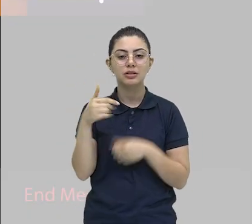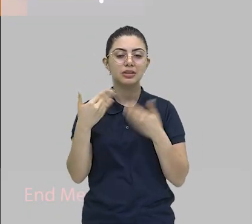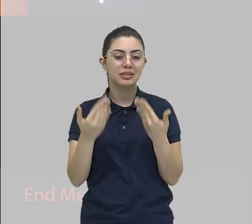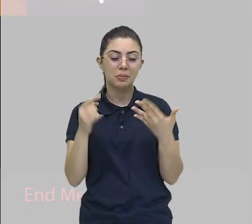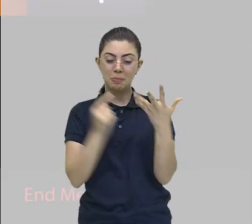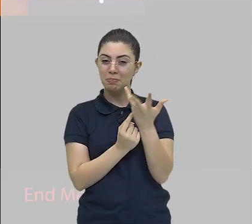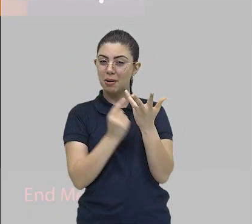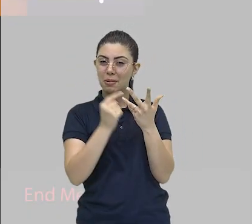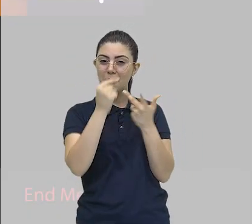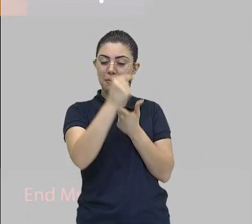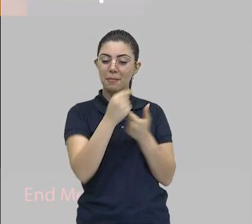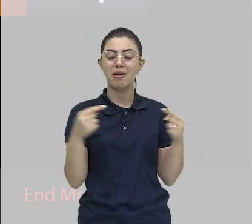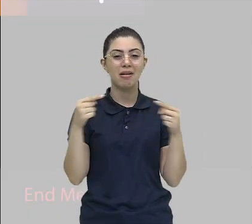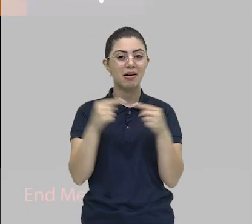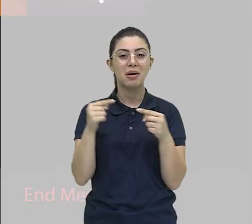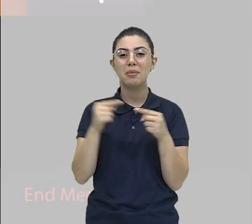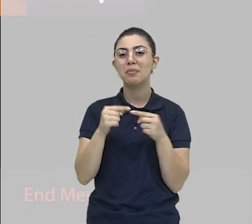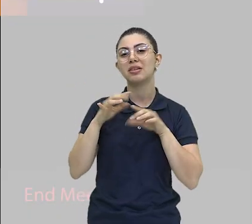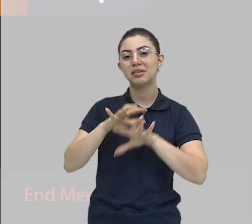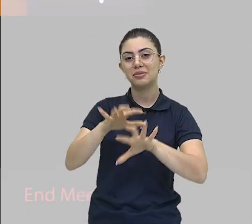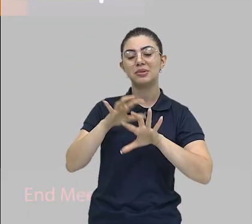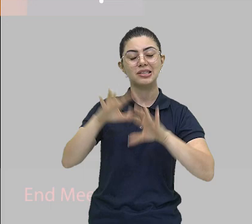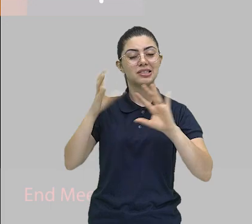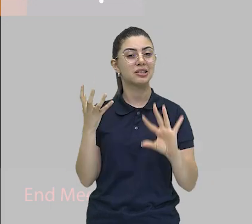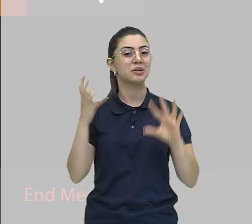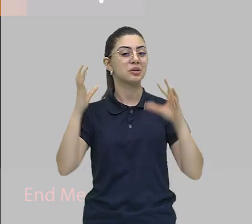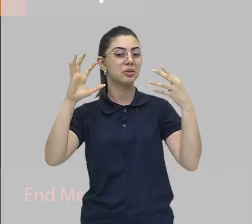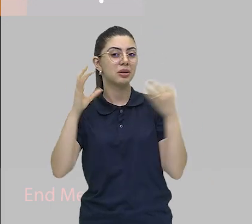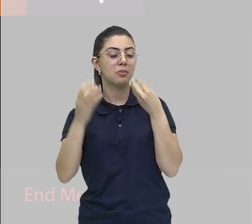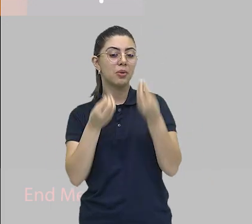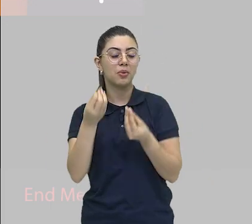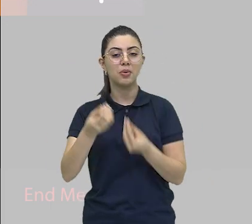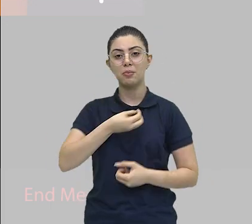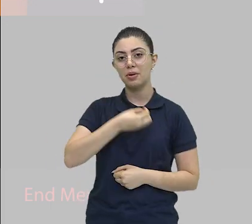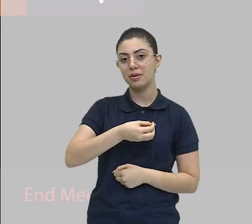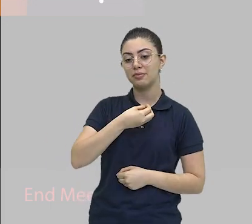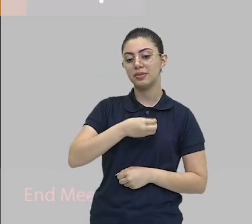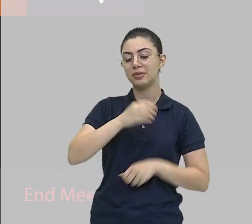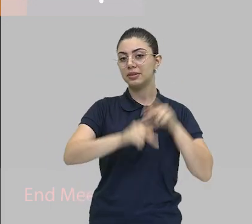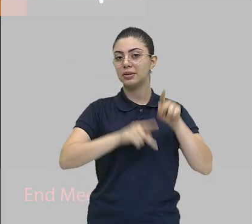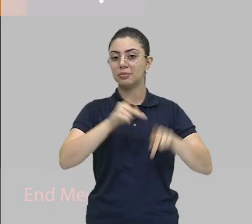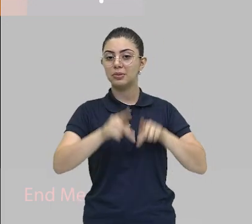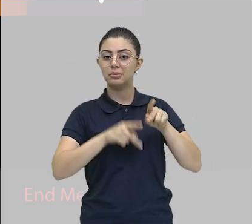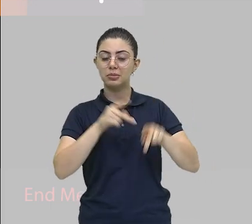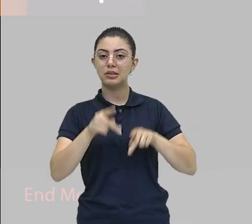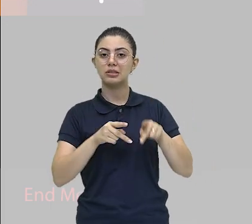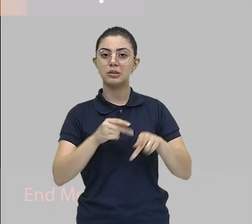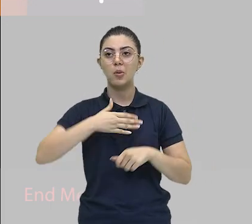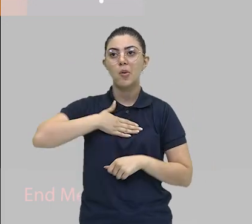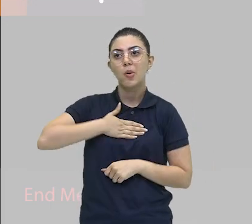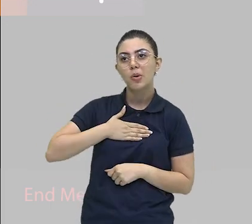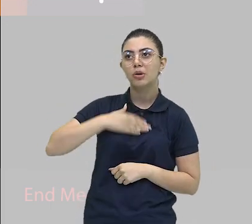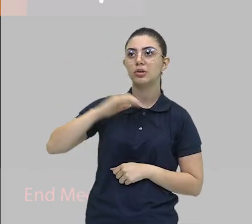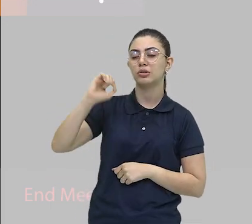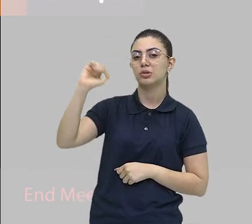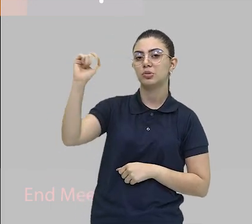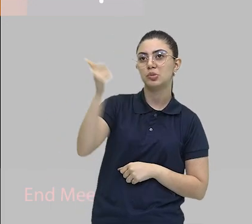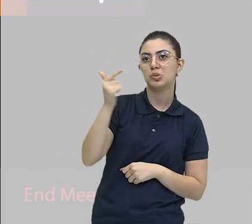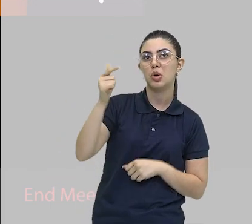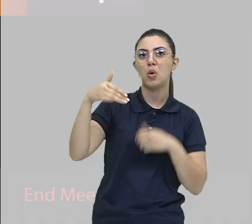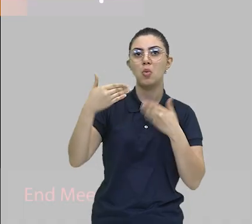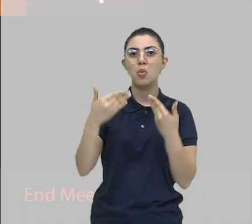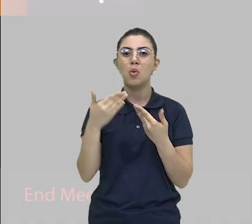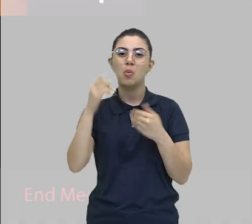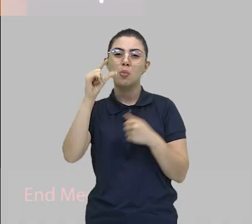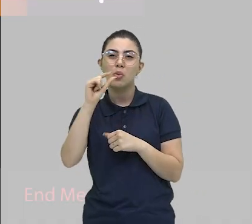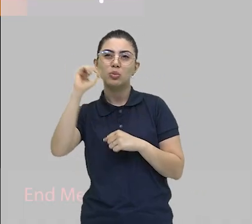são fatores climáticos que influenciam na vida daqueles seres vivos que gostam de muita luz ou pouca luz, muita chuva ou